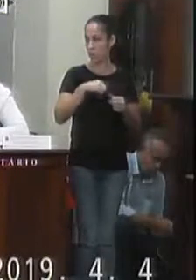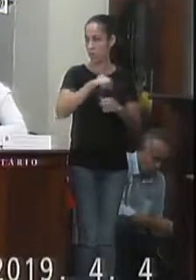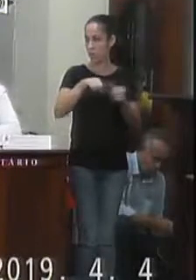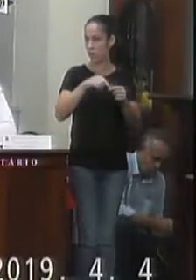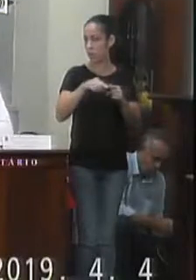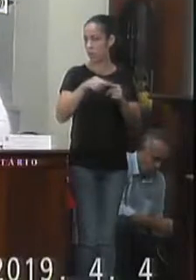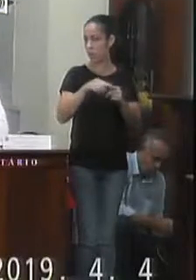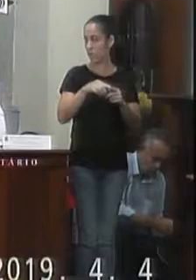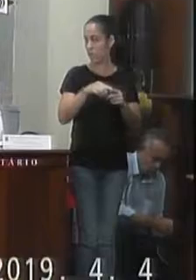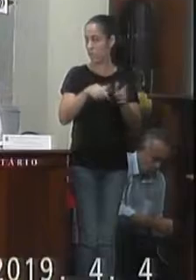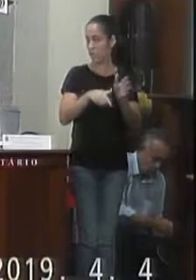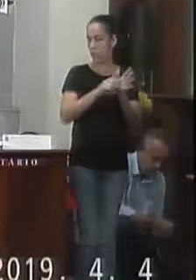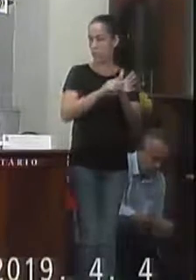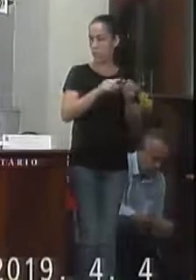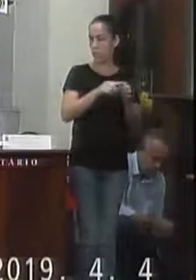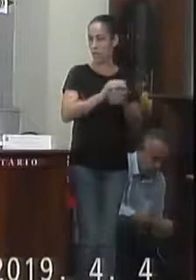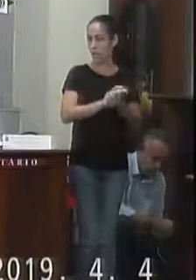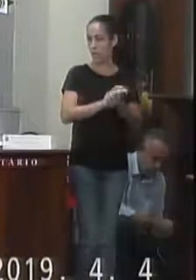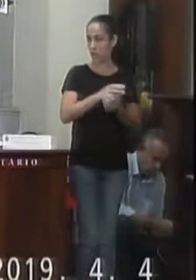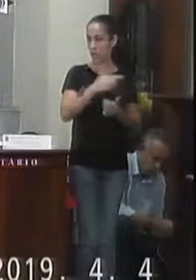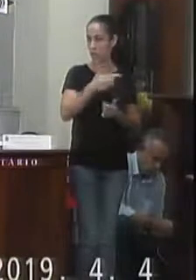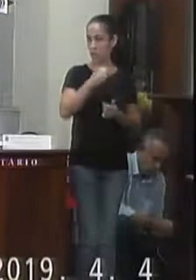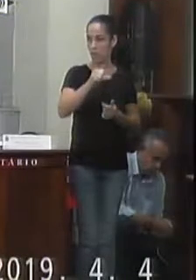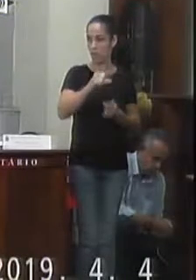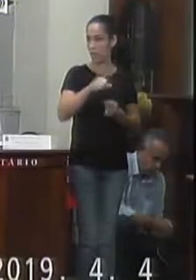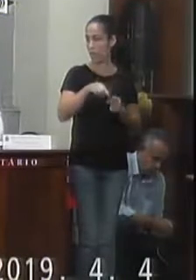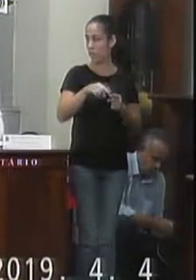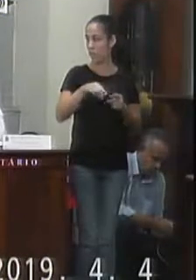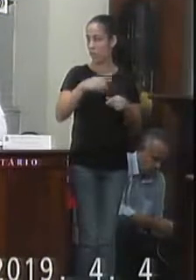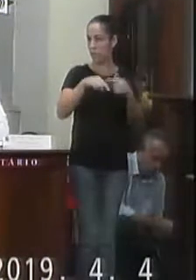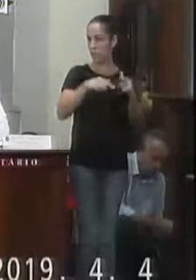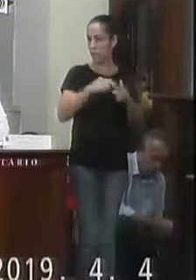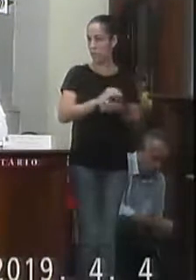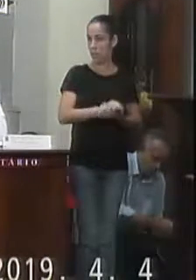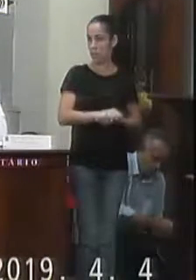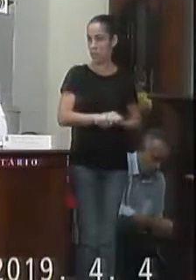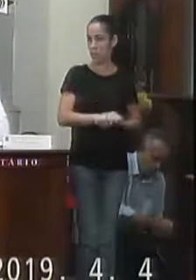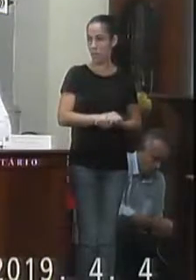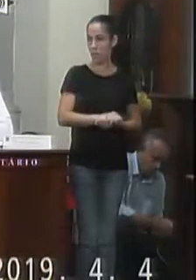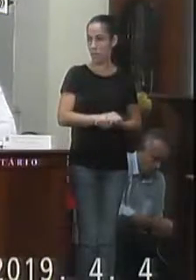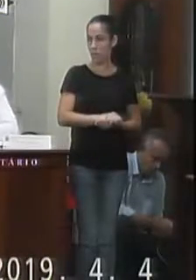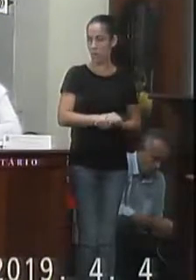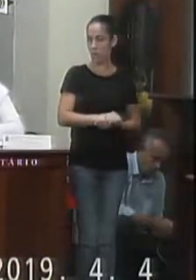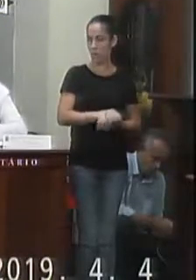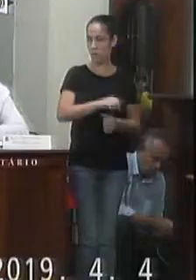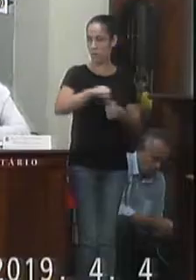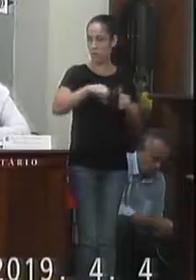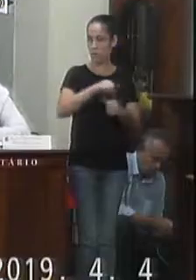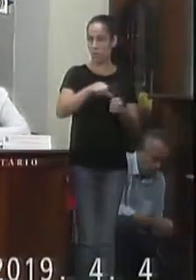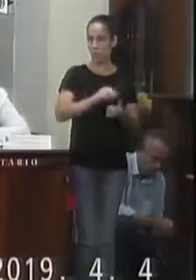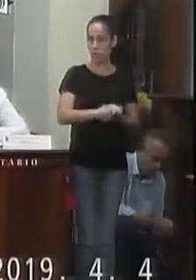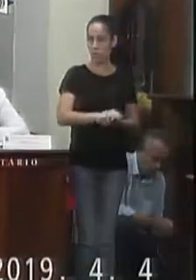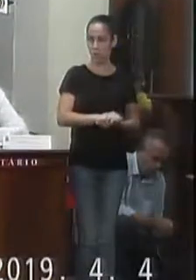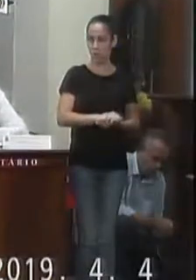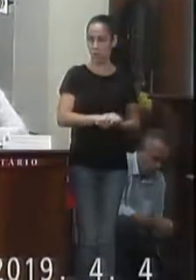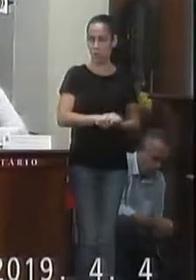de Juparanã, que está antes da dele, está no dia 29 de maio. Eu, em consideração, faço a troca, se for o caso, para